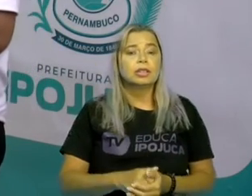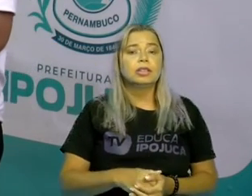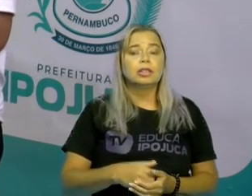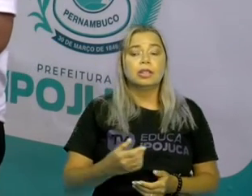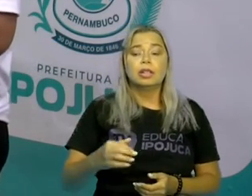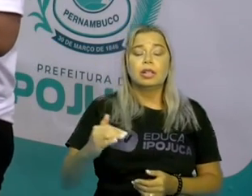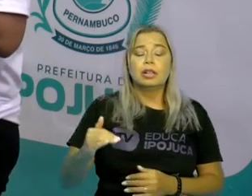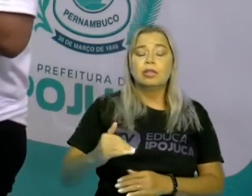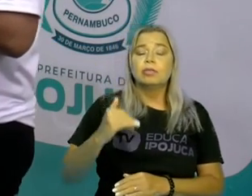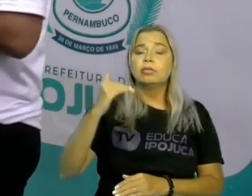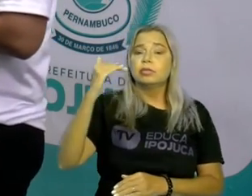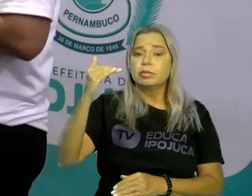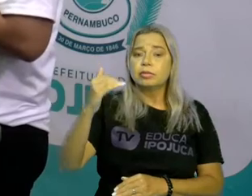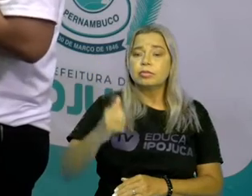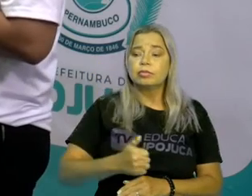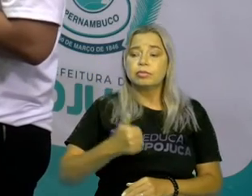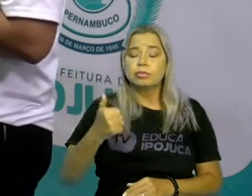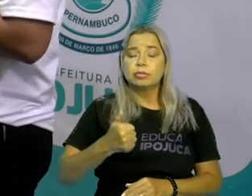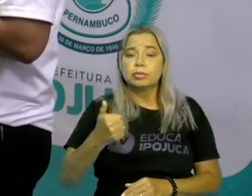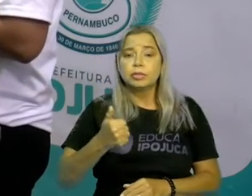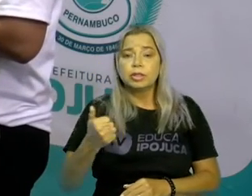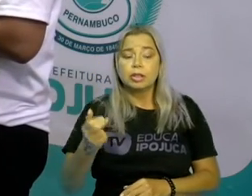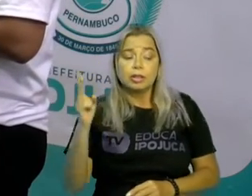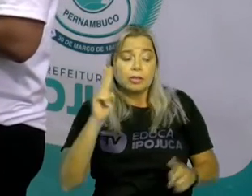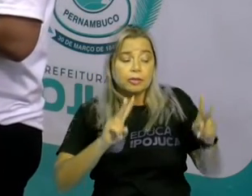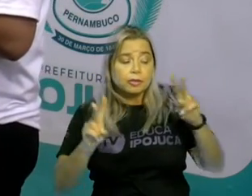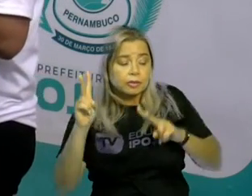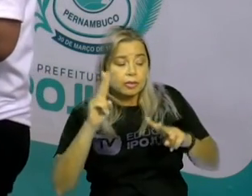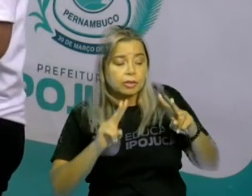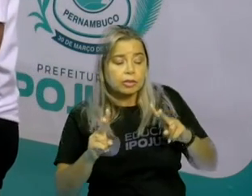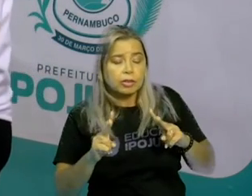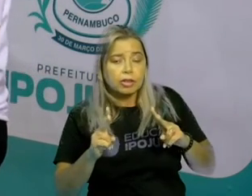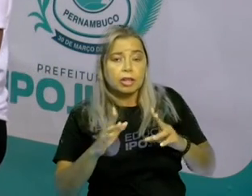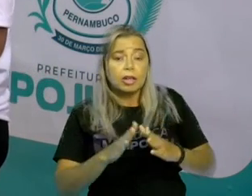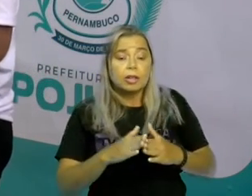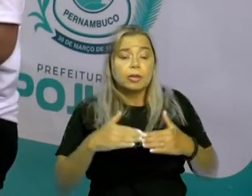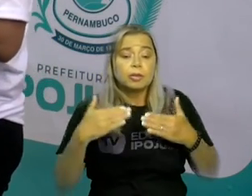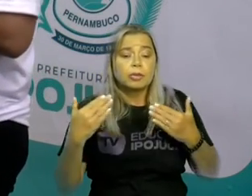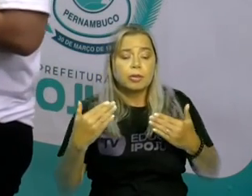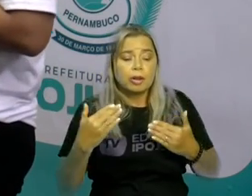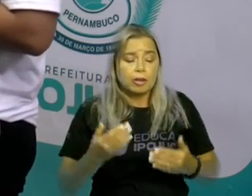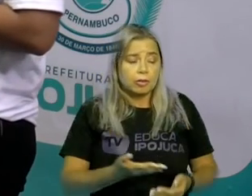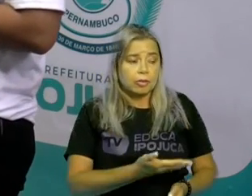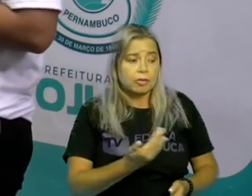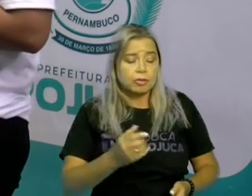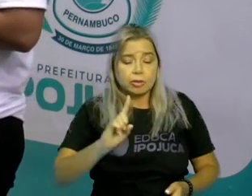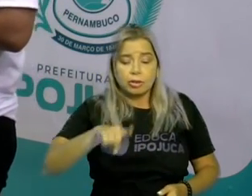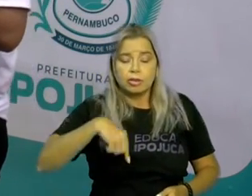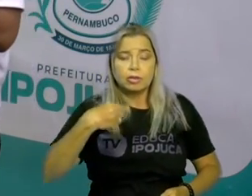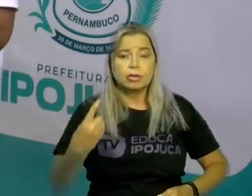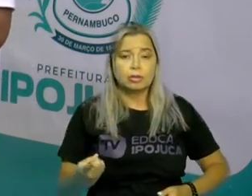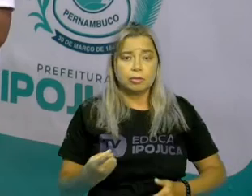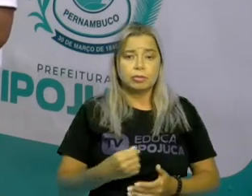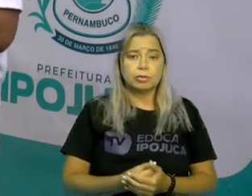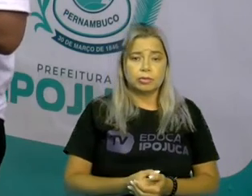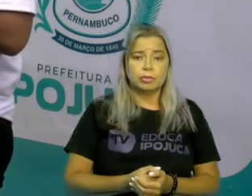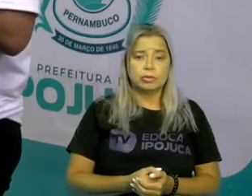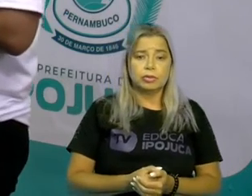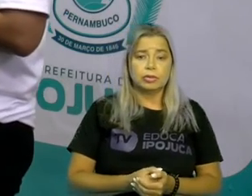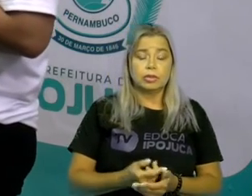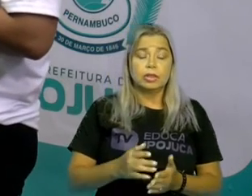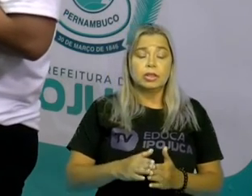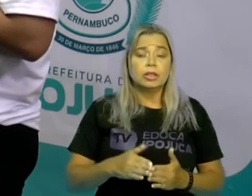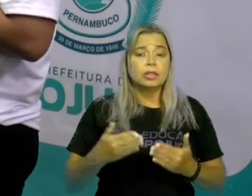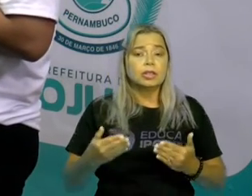é analisar a próxima casa, a da centena. Nesse exemplo, veja que há 3 e